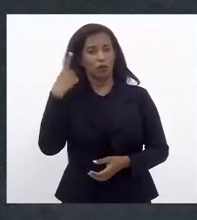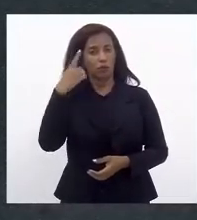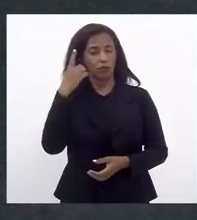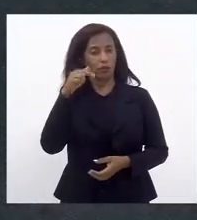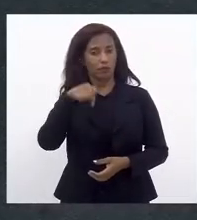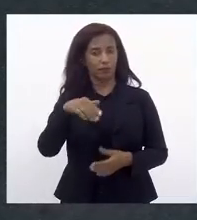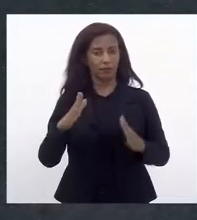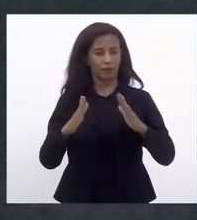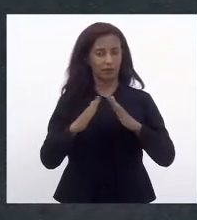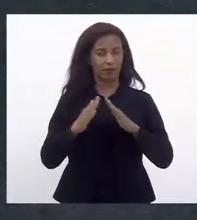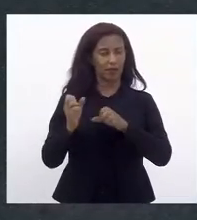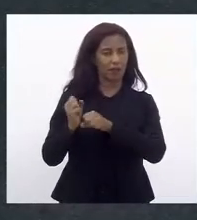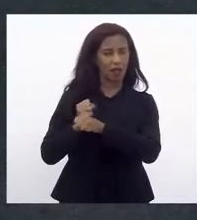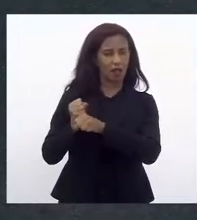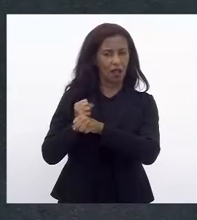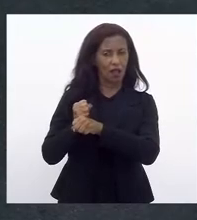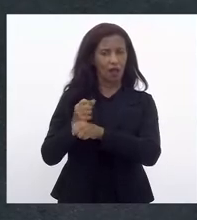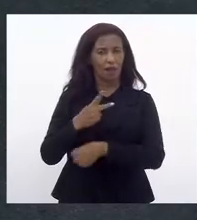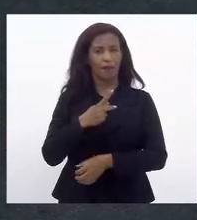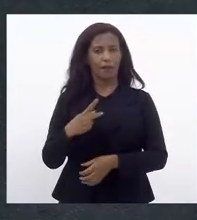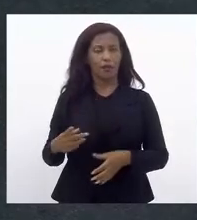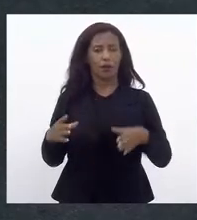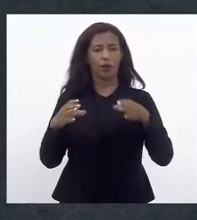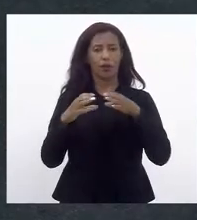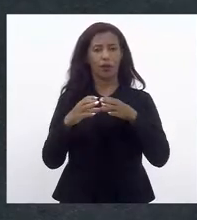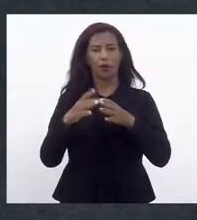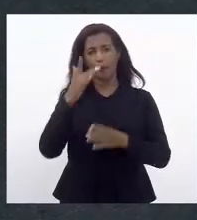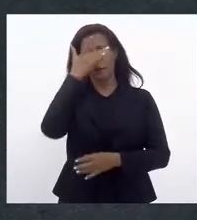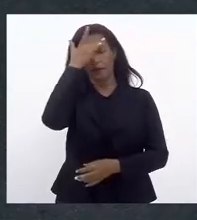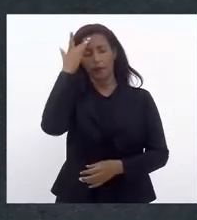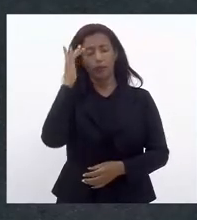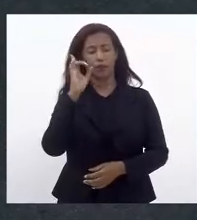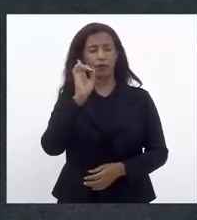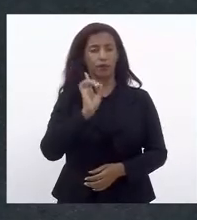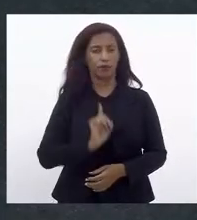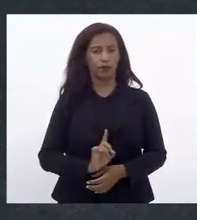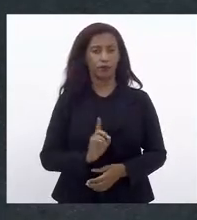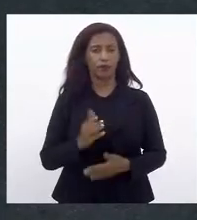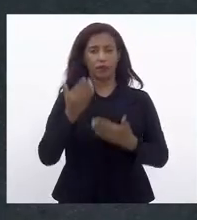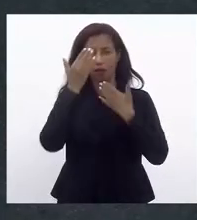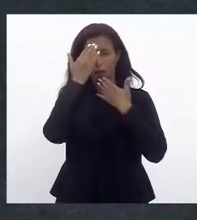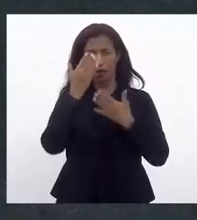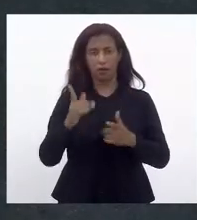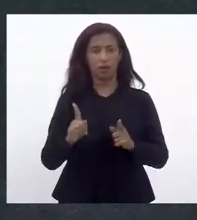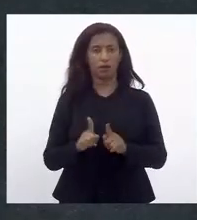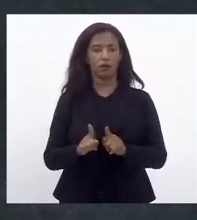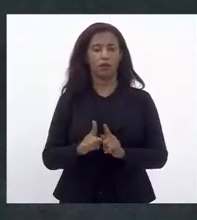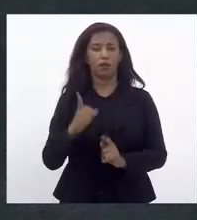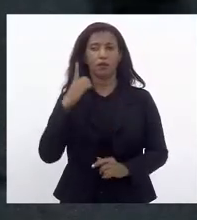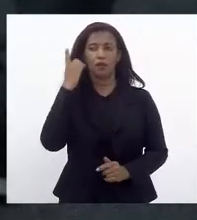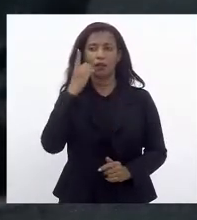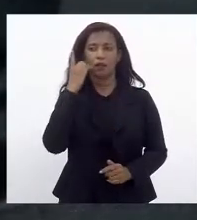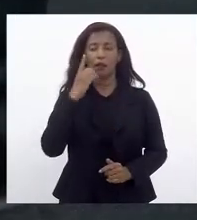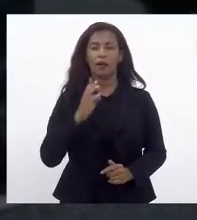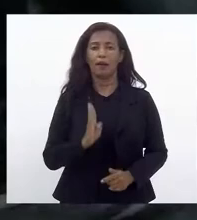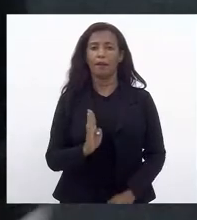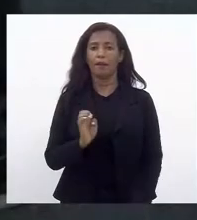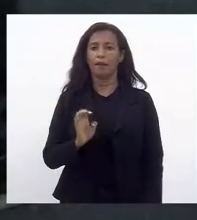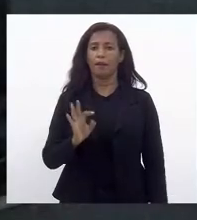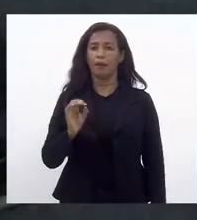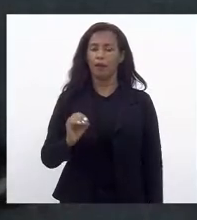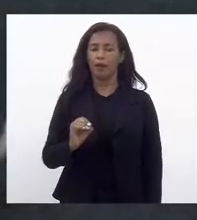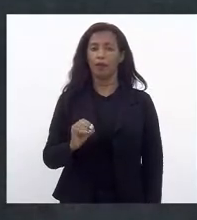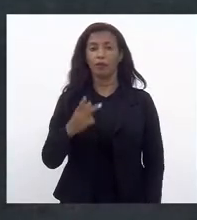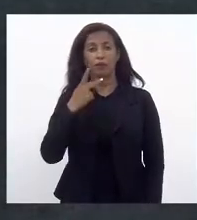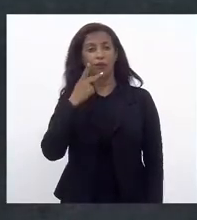casa, que durante muito tempo presidiu a Comissão da Pessoa com Deficiência. Agradecer ao deputado Bebeto